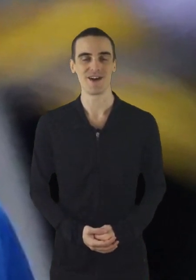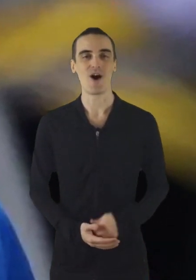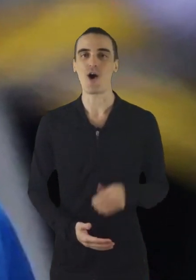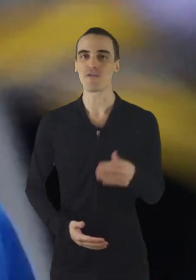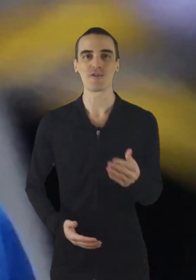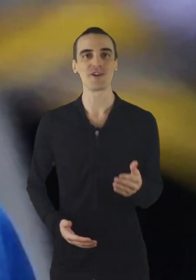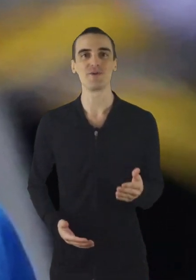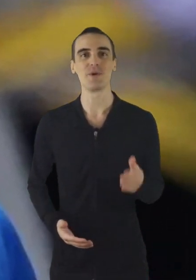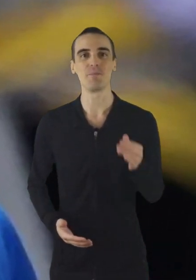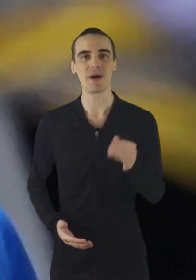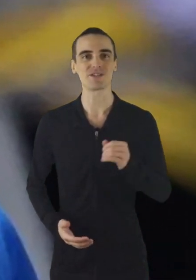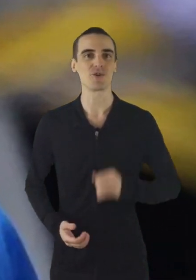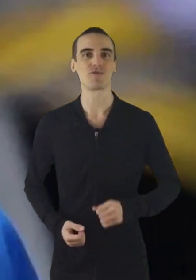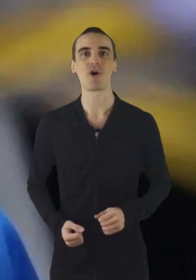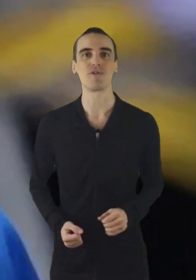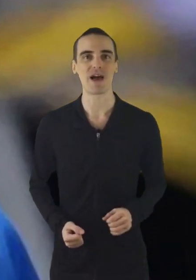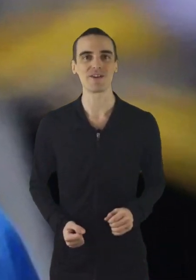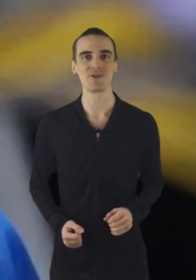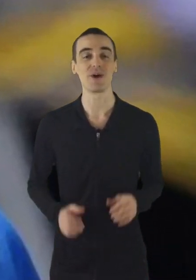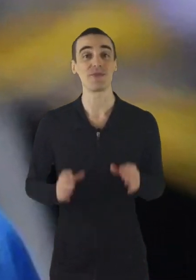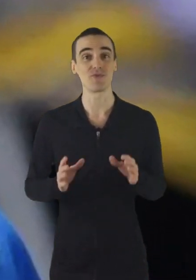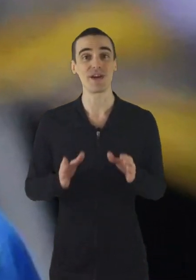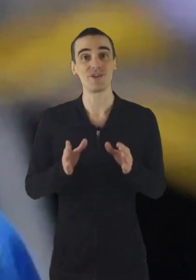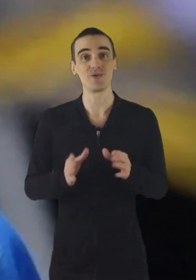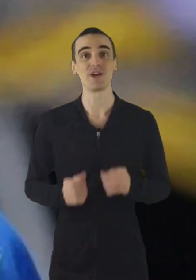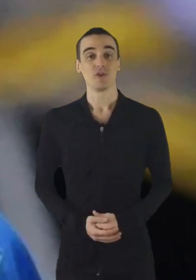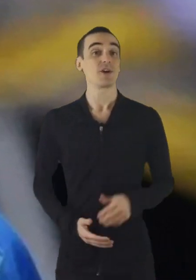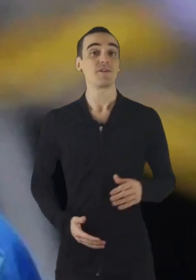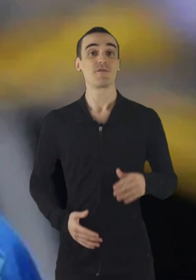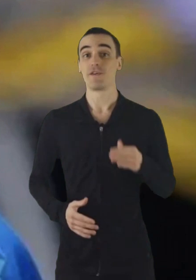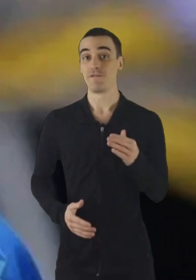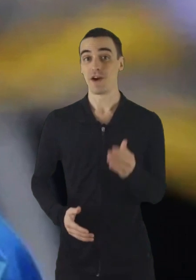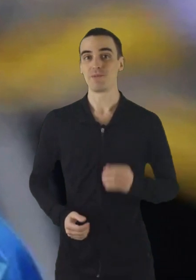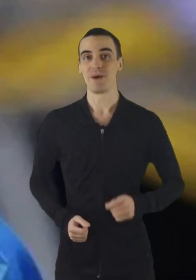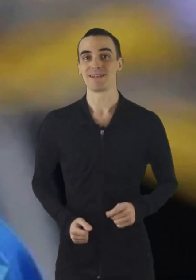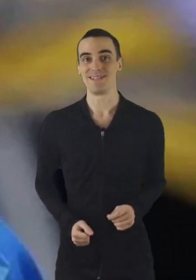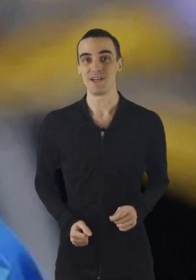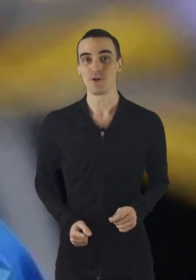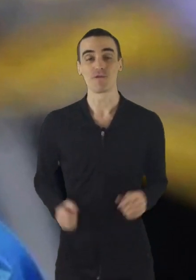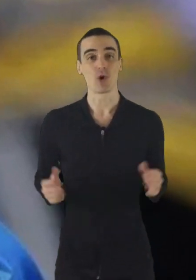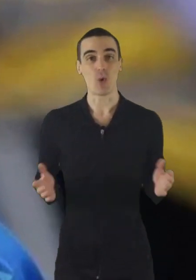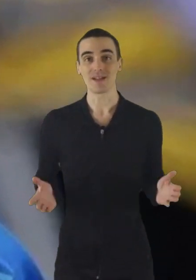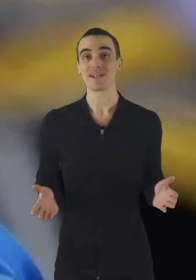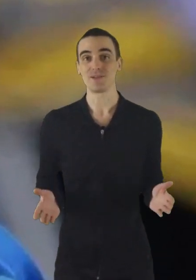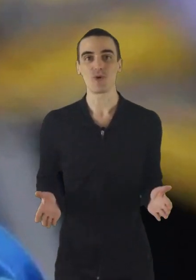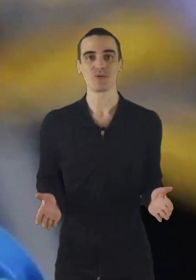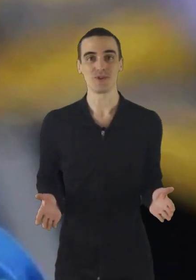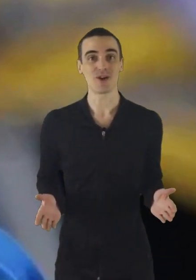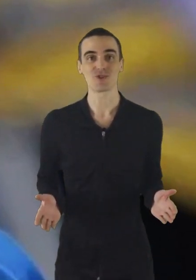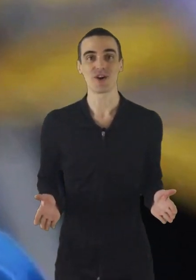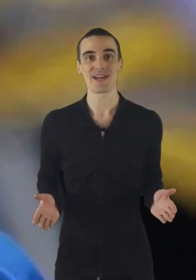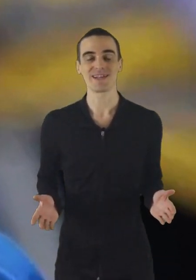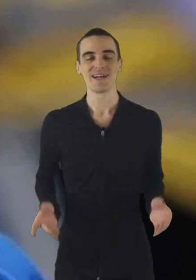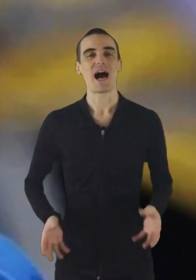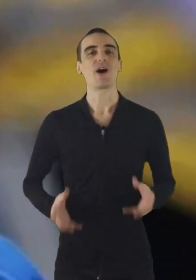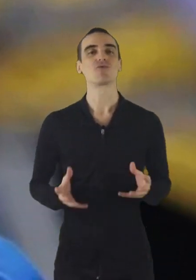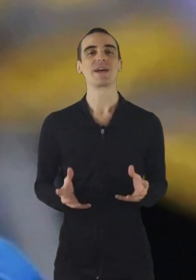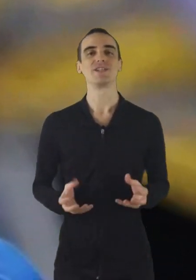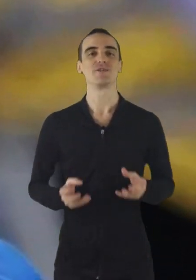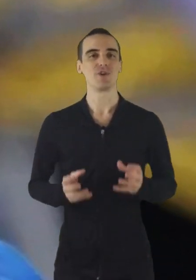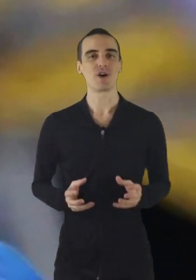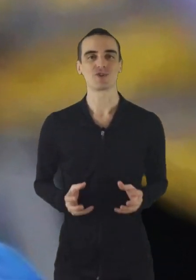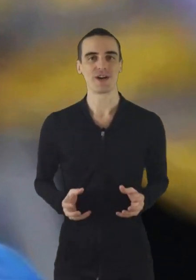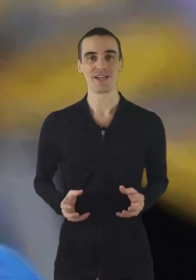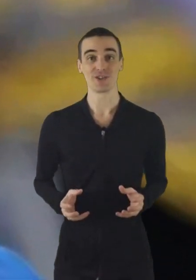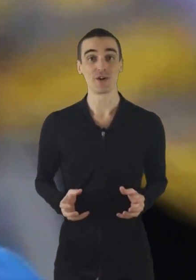e as conversas não avançaram de acordo com informações do programa de TV o chilinguido um dos maiores um dos principais da Espanha